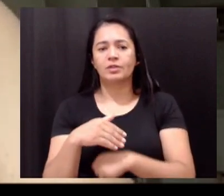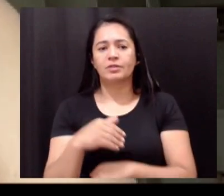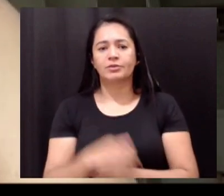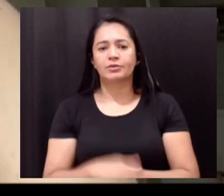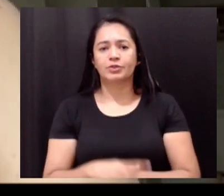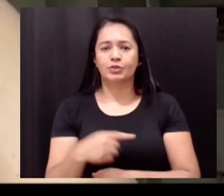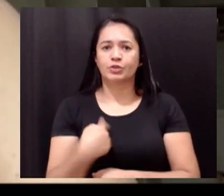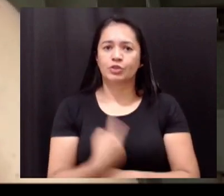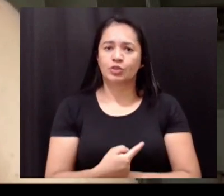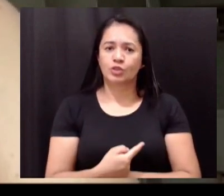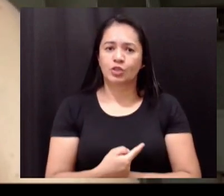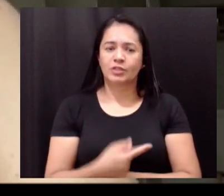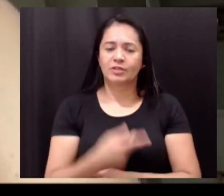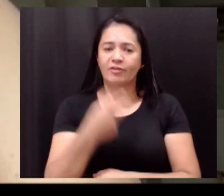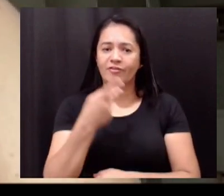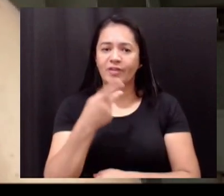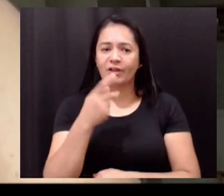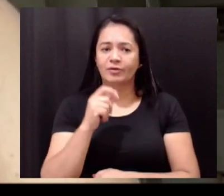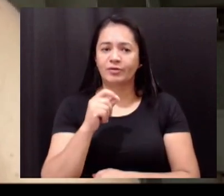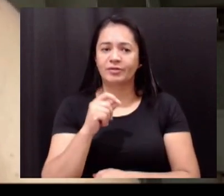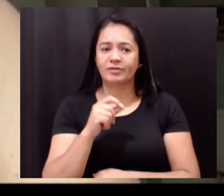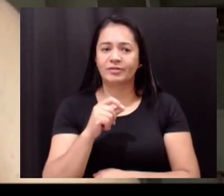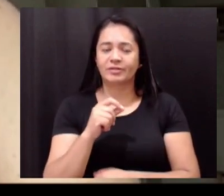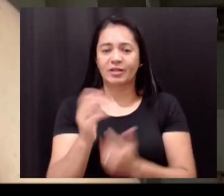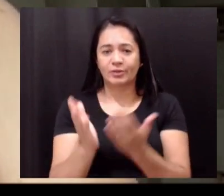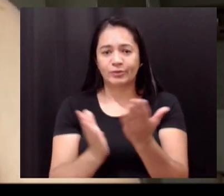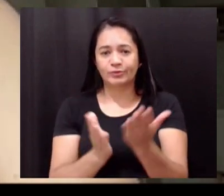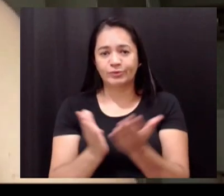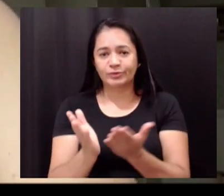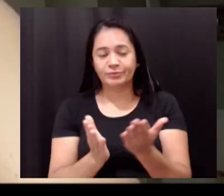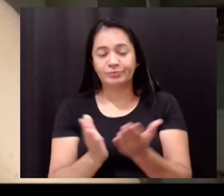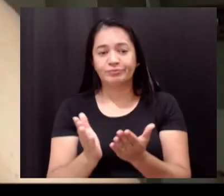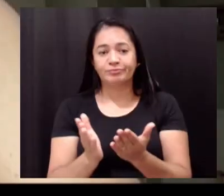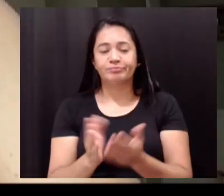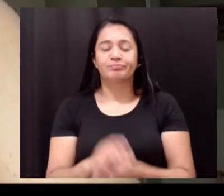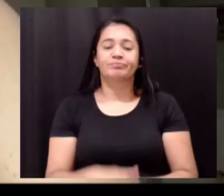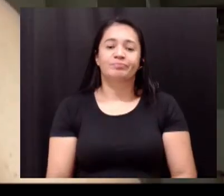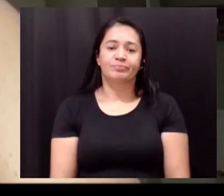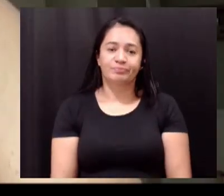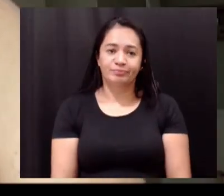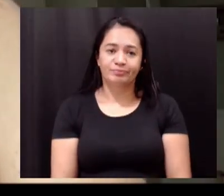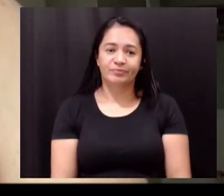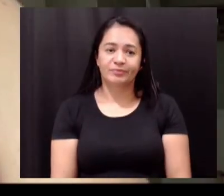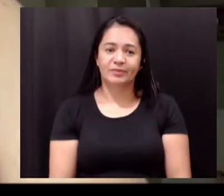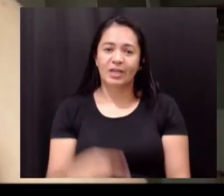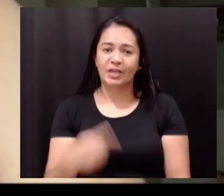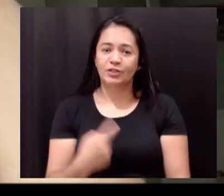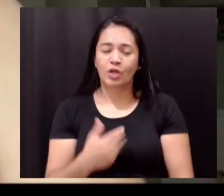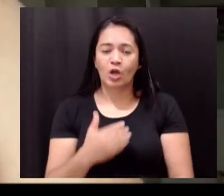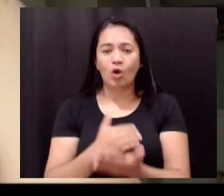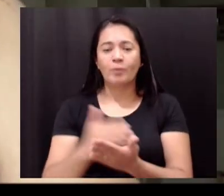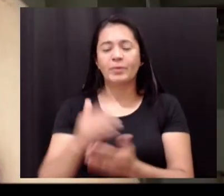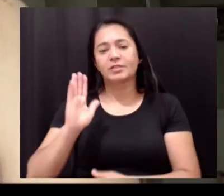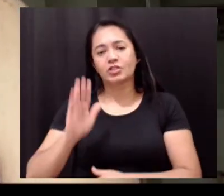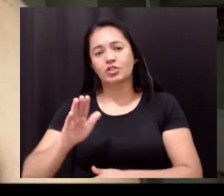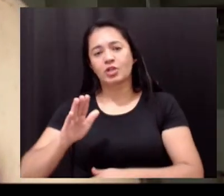fala que vai necessitar de um tratamento ou quando faz o diagnóstico. É aí que a gente já deve começar a conversar